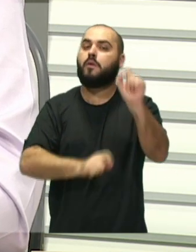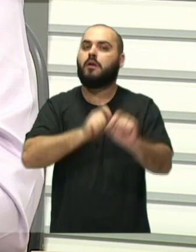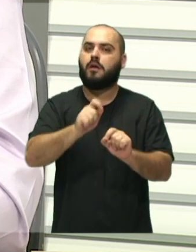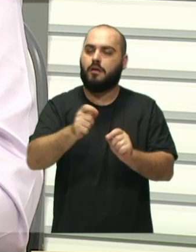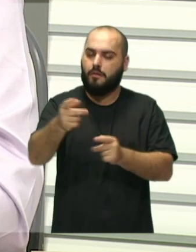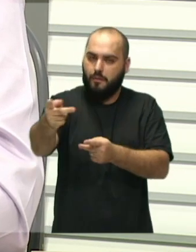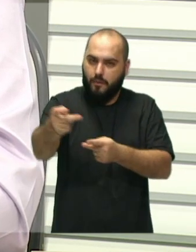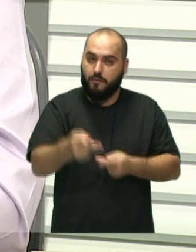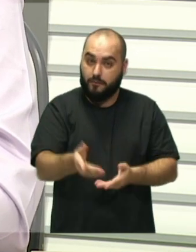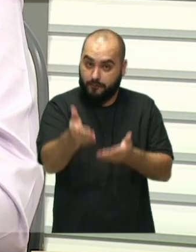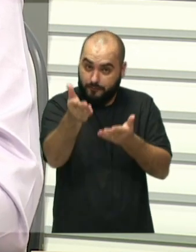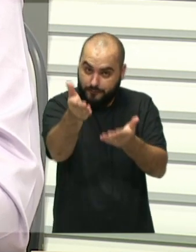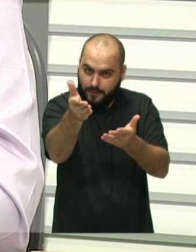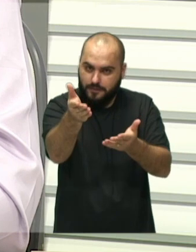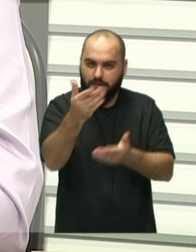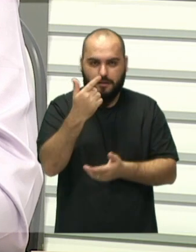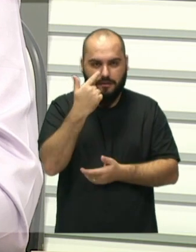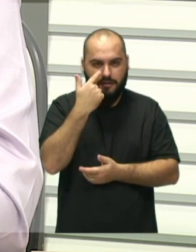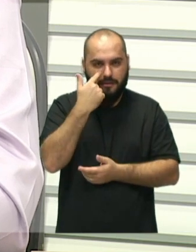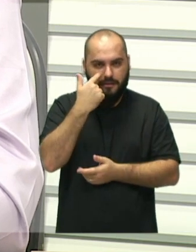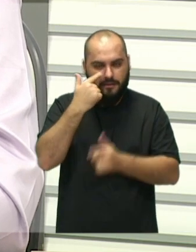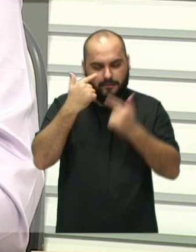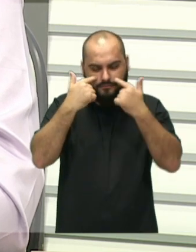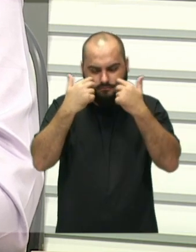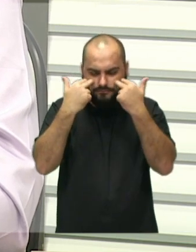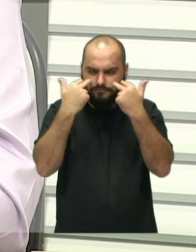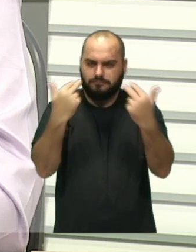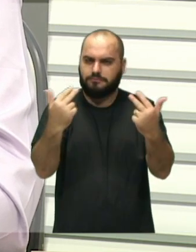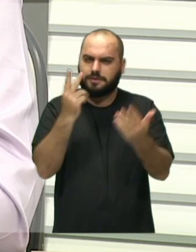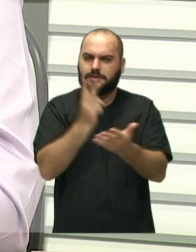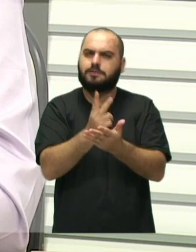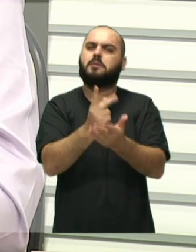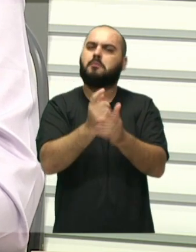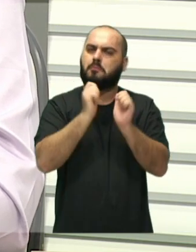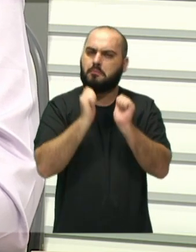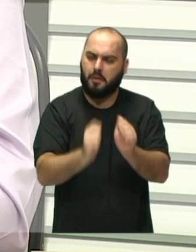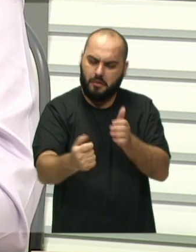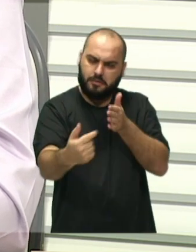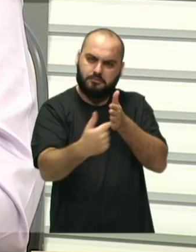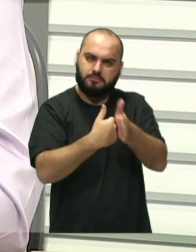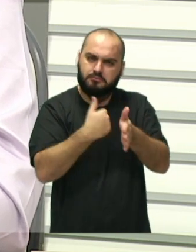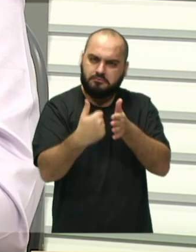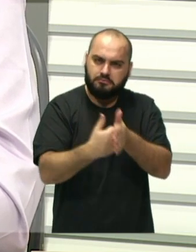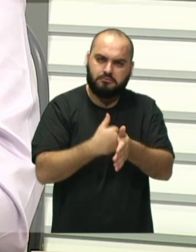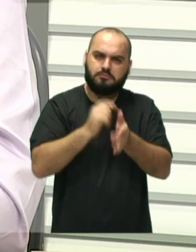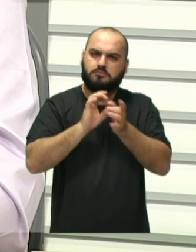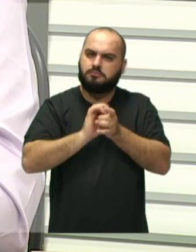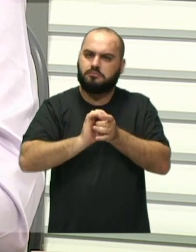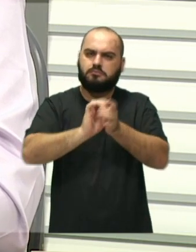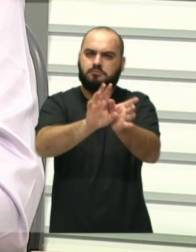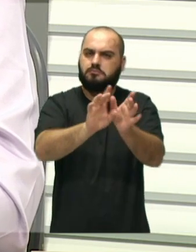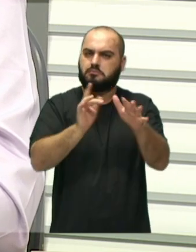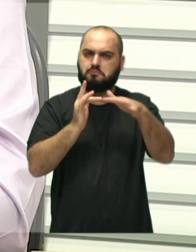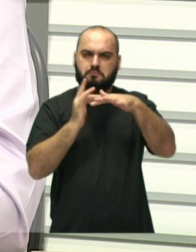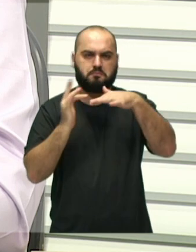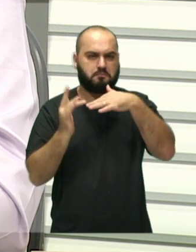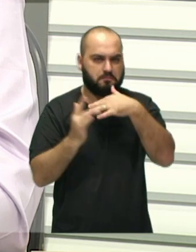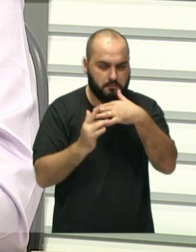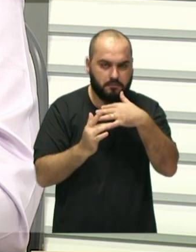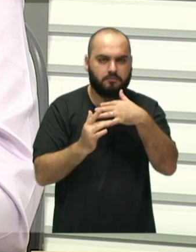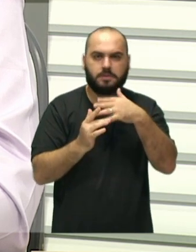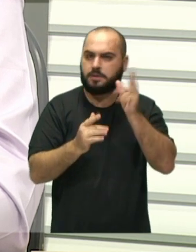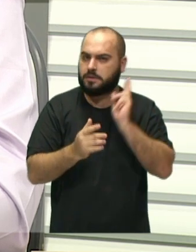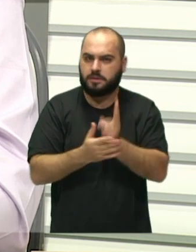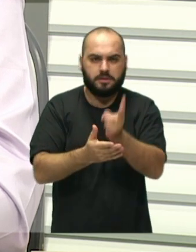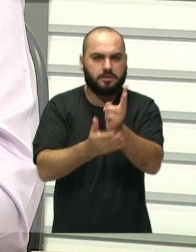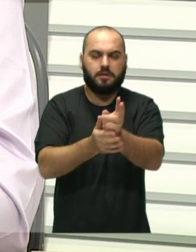convidar você que nos assiste que nos acompanha que possa fazer seus questionamentos suas perguntas na nossas redes sociais e